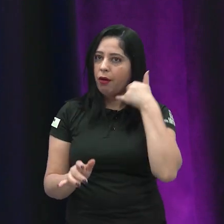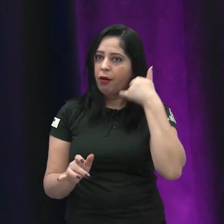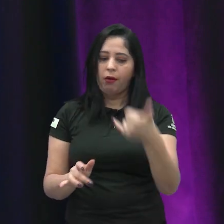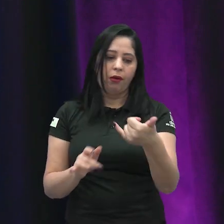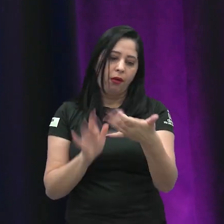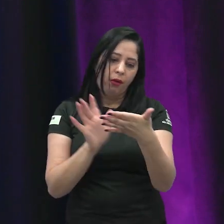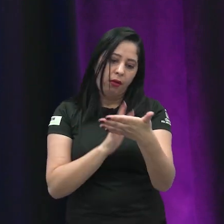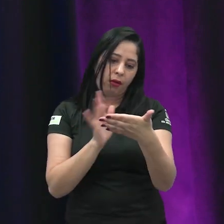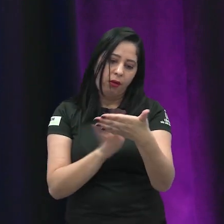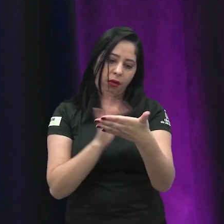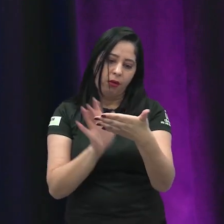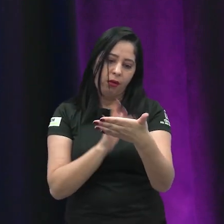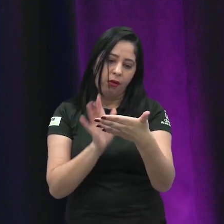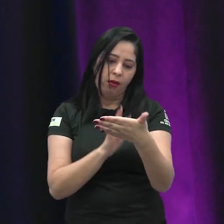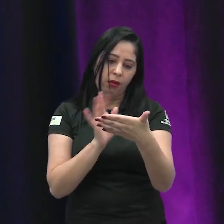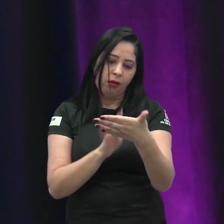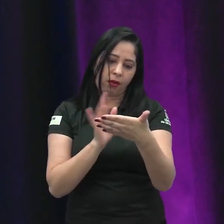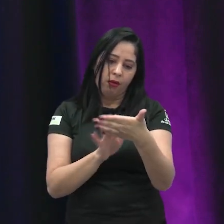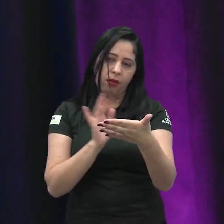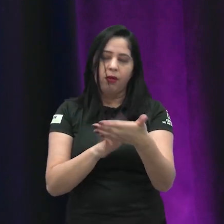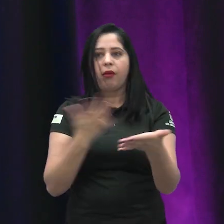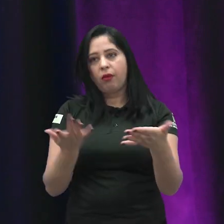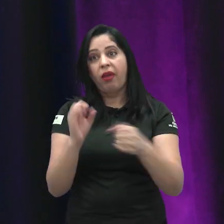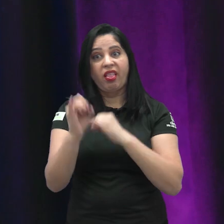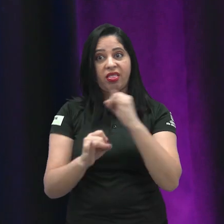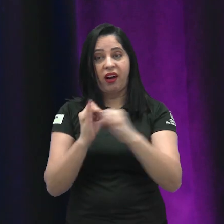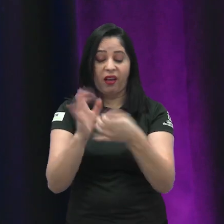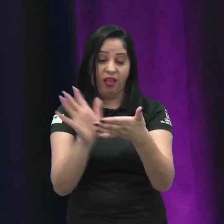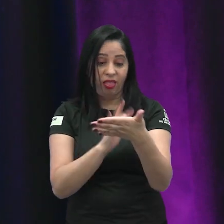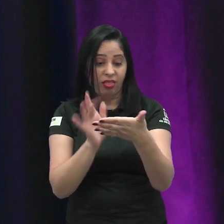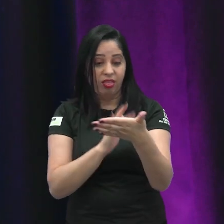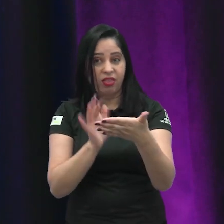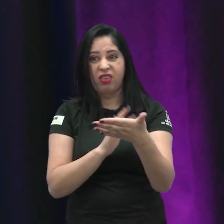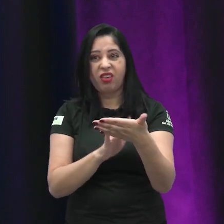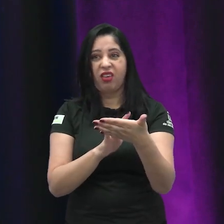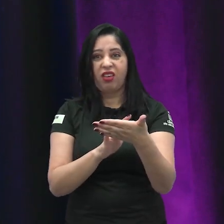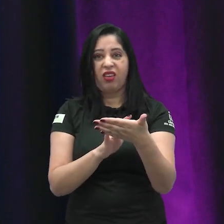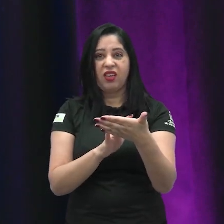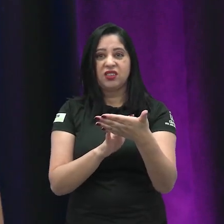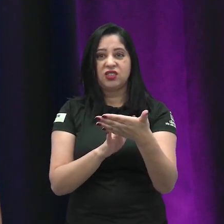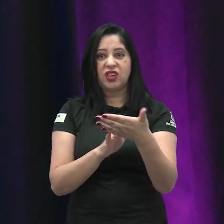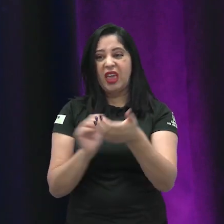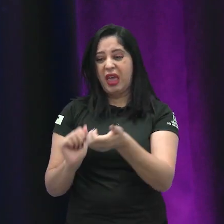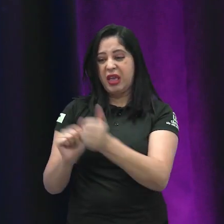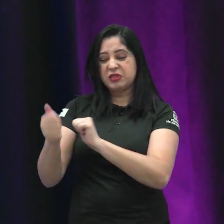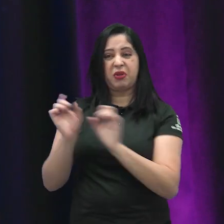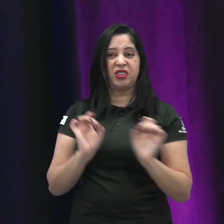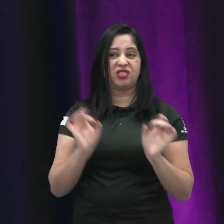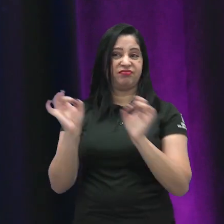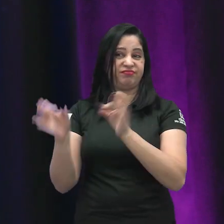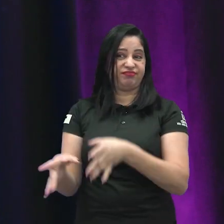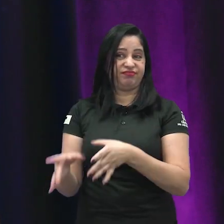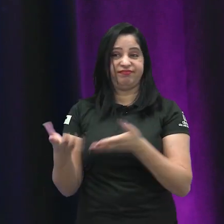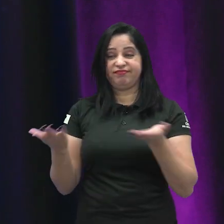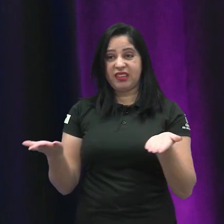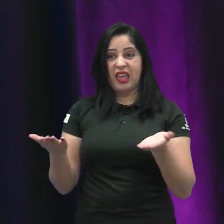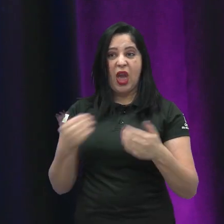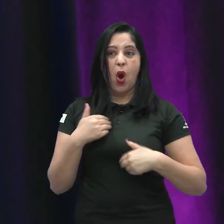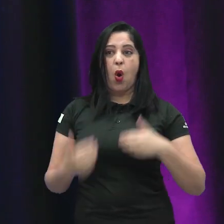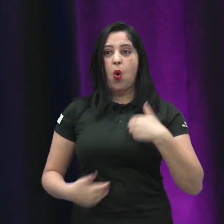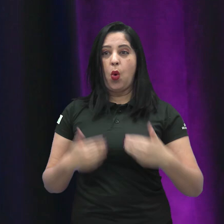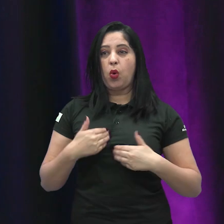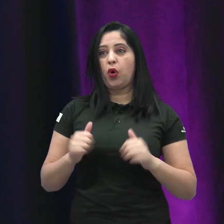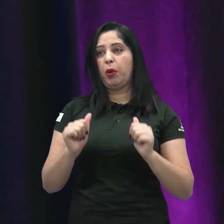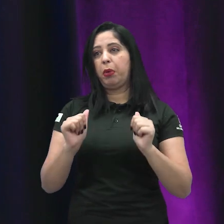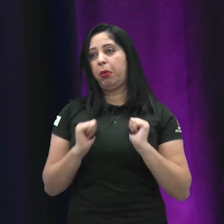refém do uso excessivo do celular, da internet e têm deixado de instigar o corpo dela